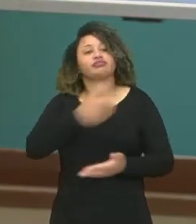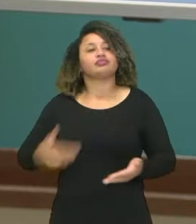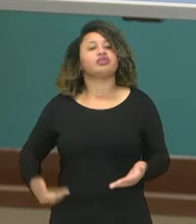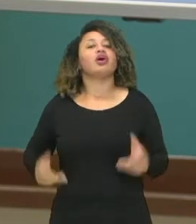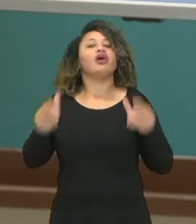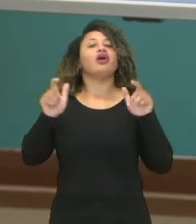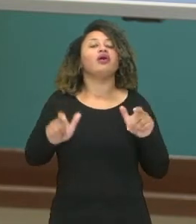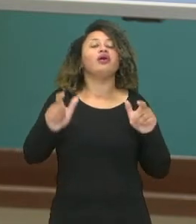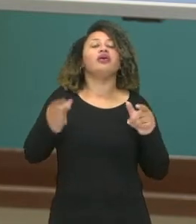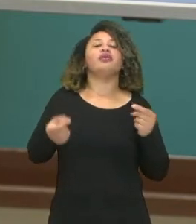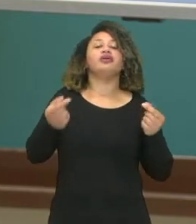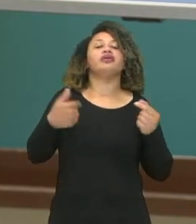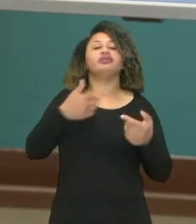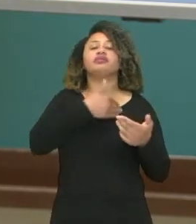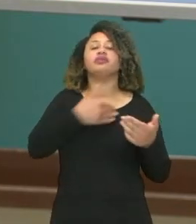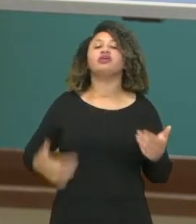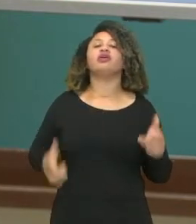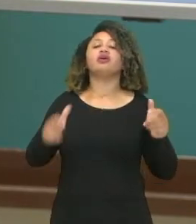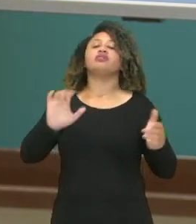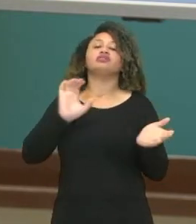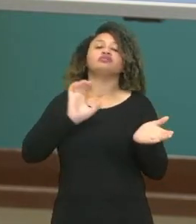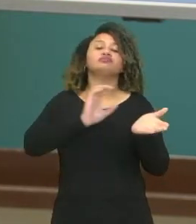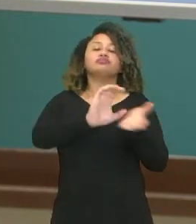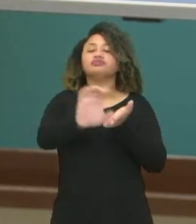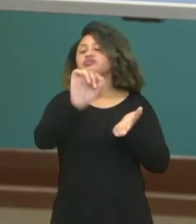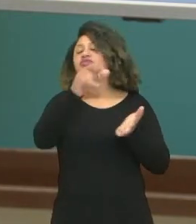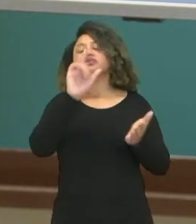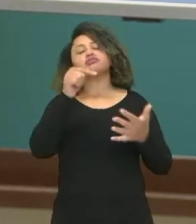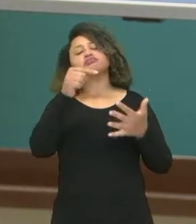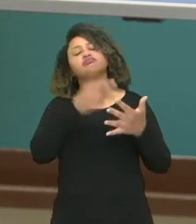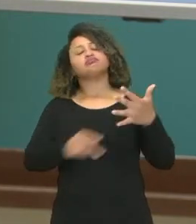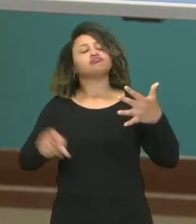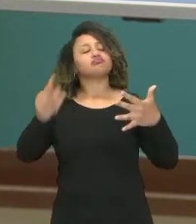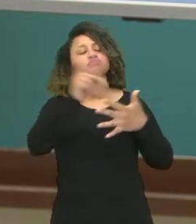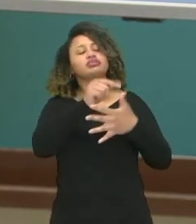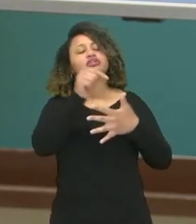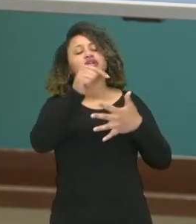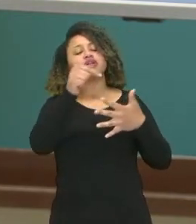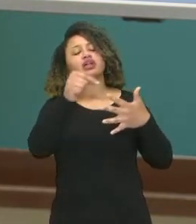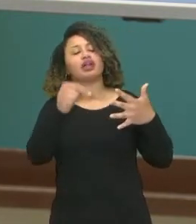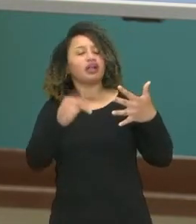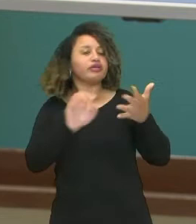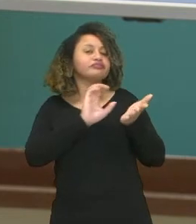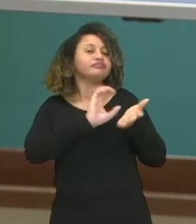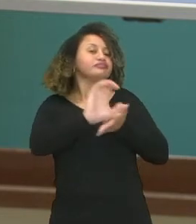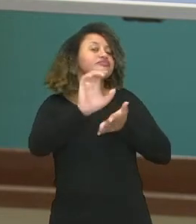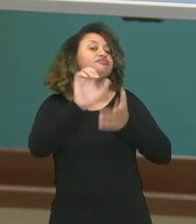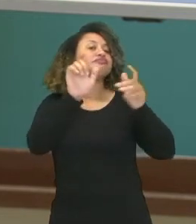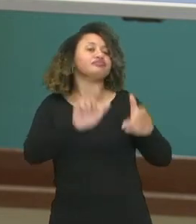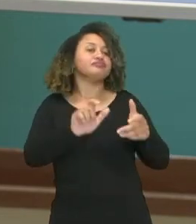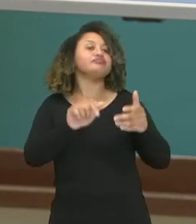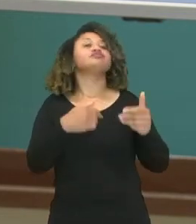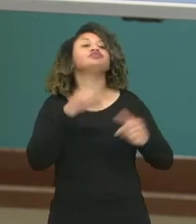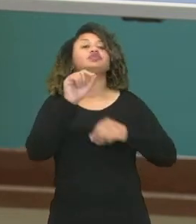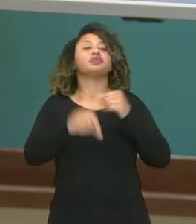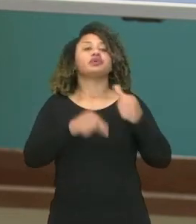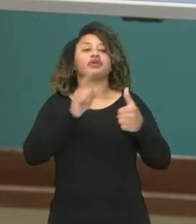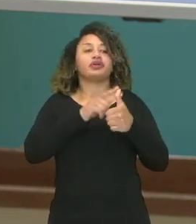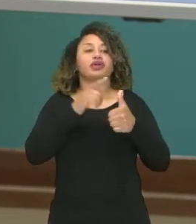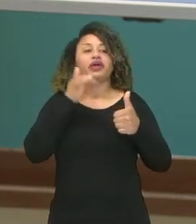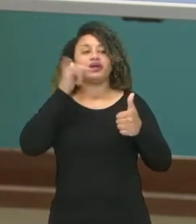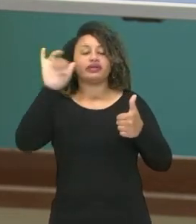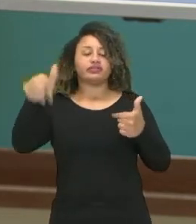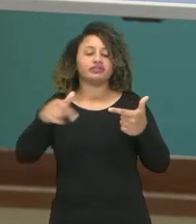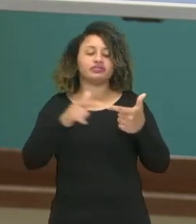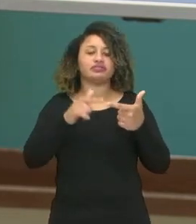dinheiro público mais seria investido, as prioridades do governo Juscelino Kubitschek. E as prioridades foram